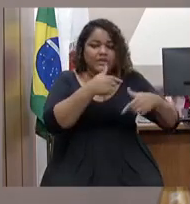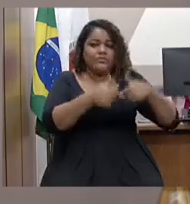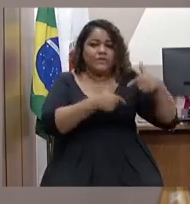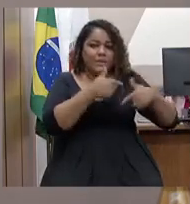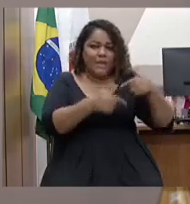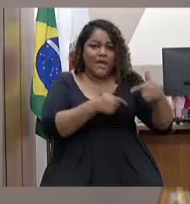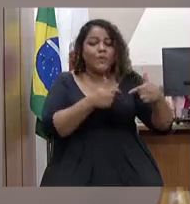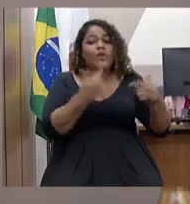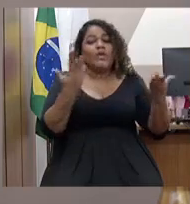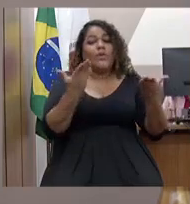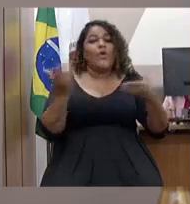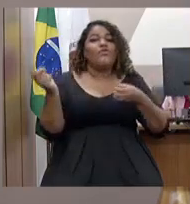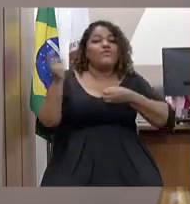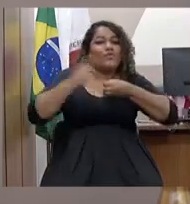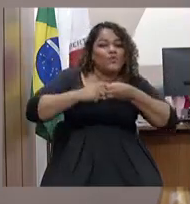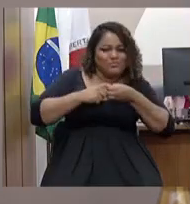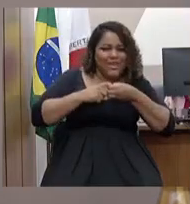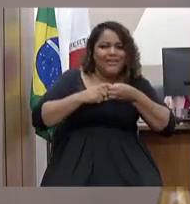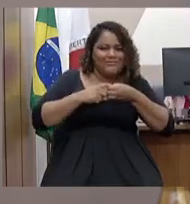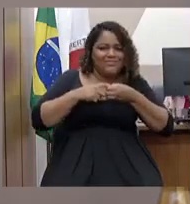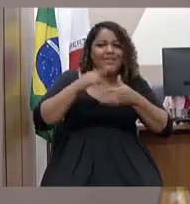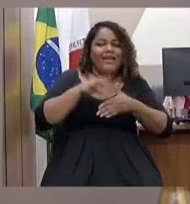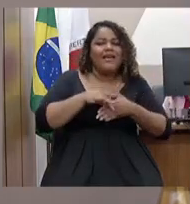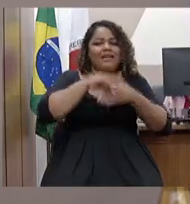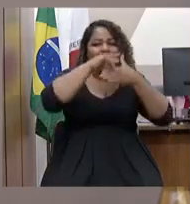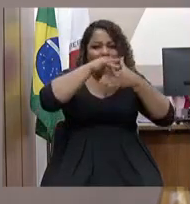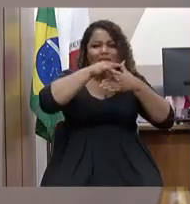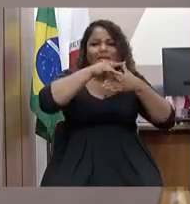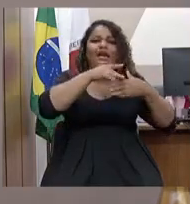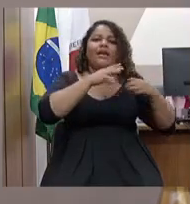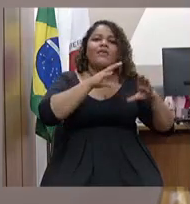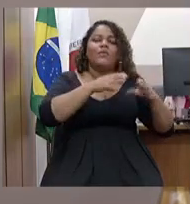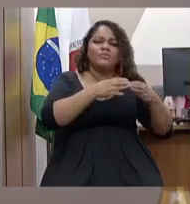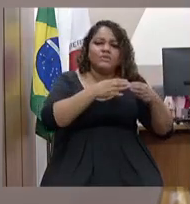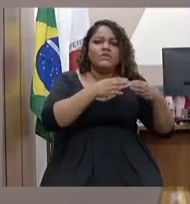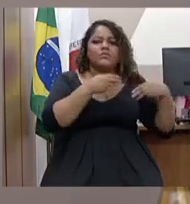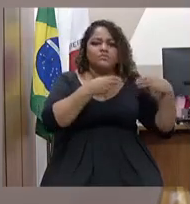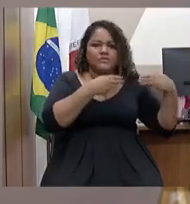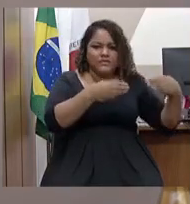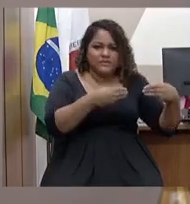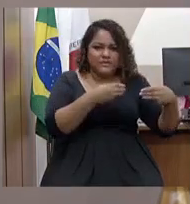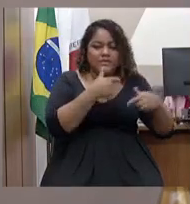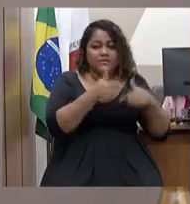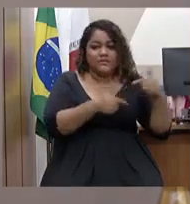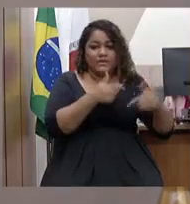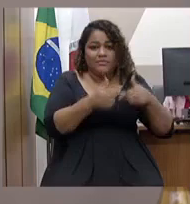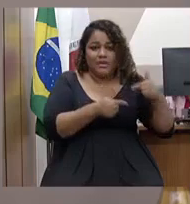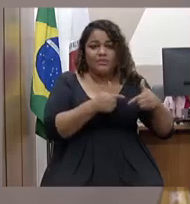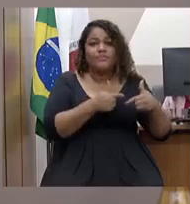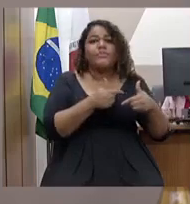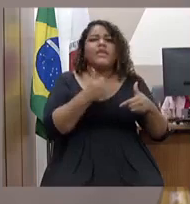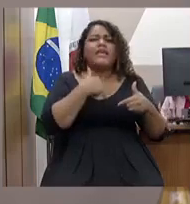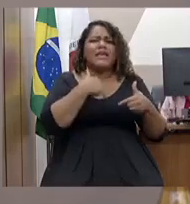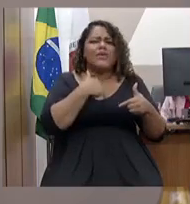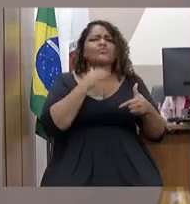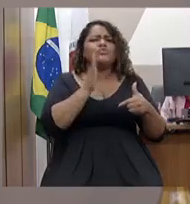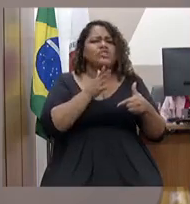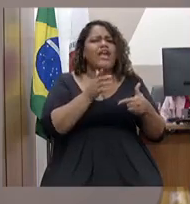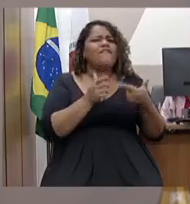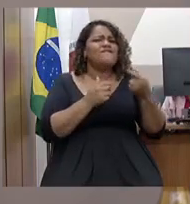agora depois de 20 anos eu estive nessa função há 20 anos atrás